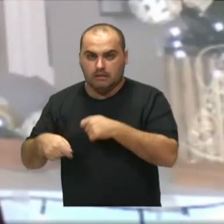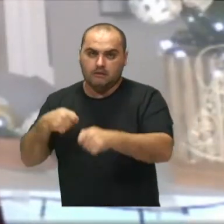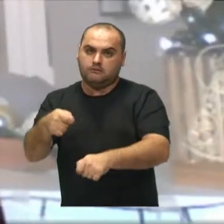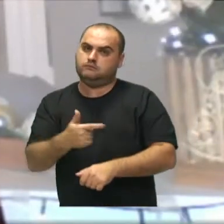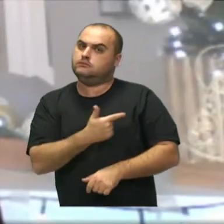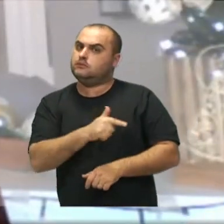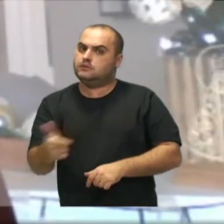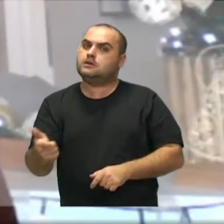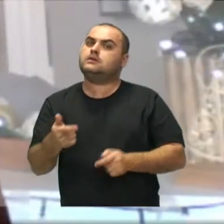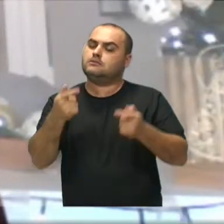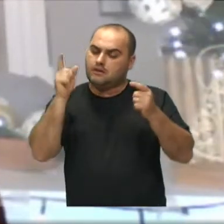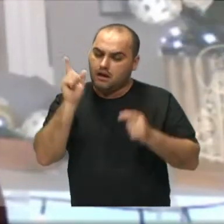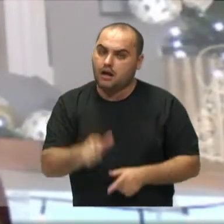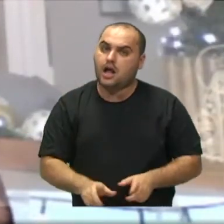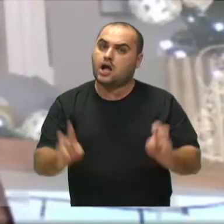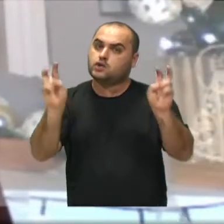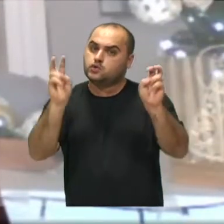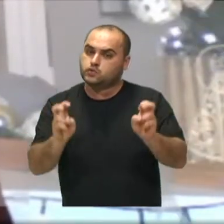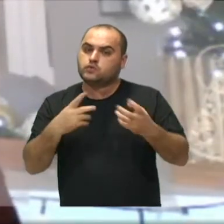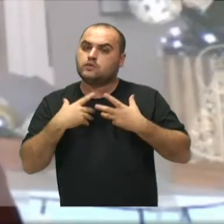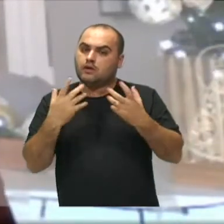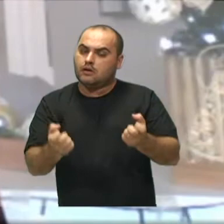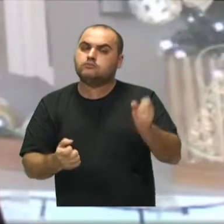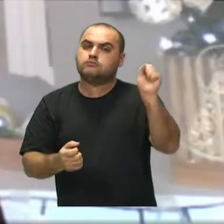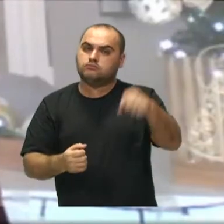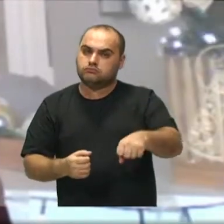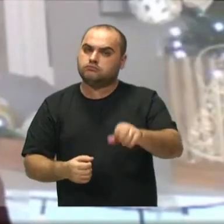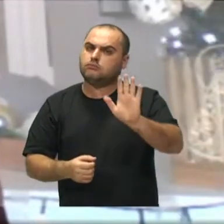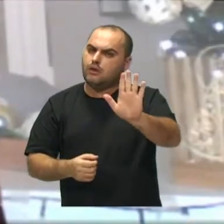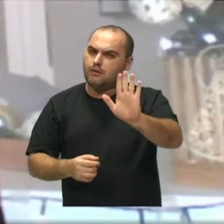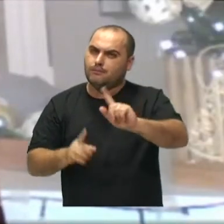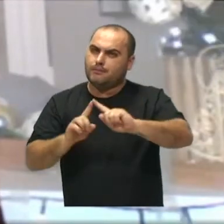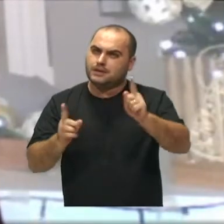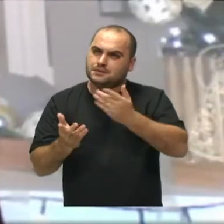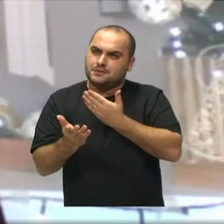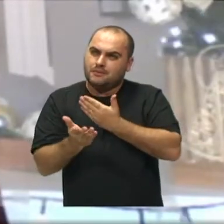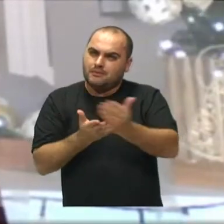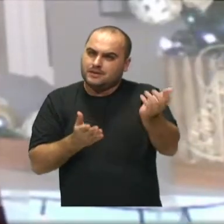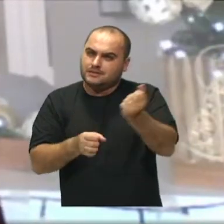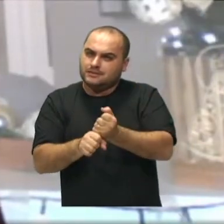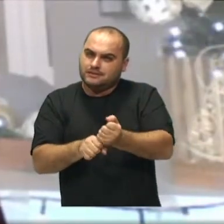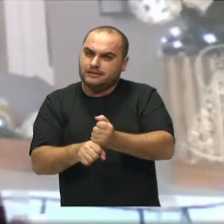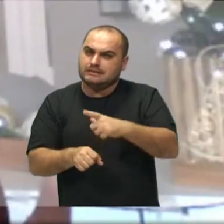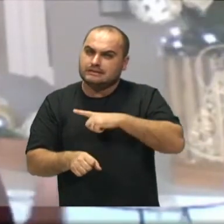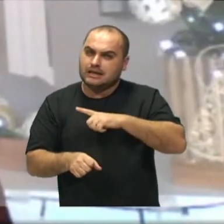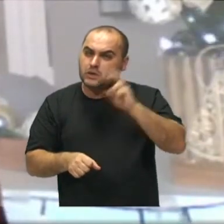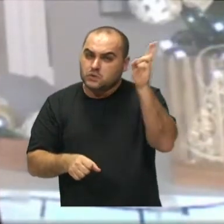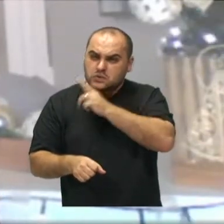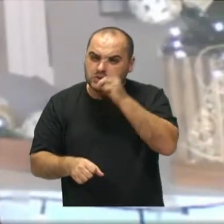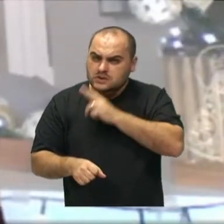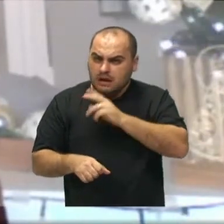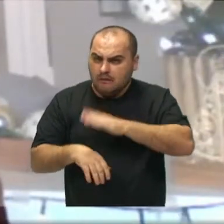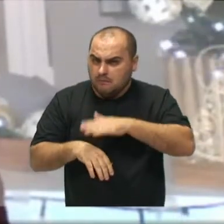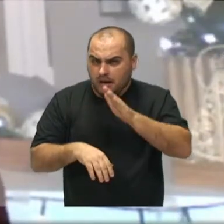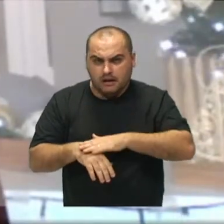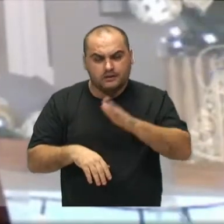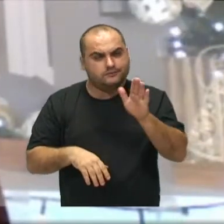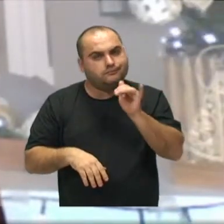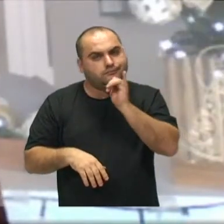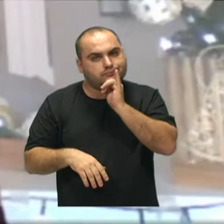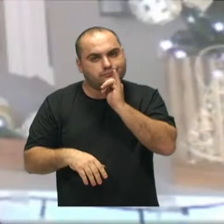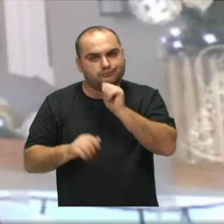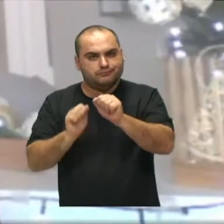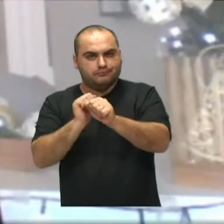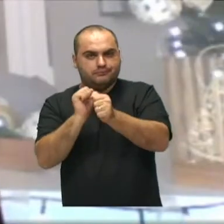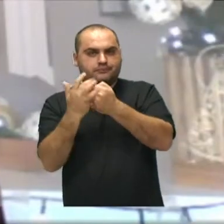quero levantar, apesar que entendo que para início de ano nós temos outras mais urgentes, né, que condizem aí com a pandemia, mas todas